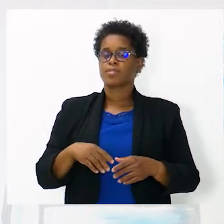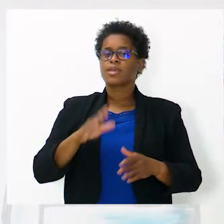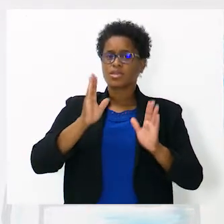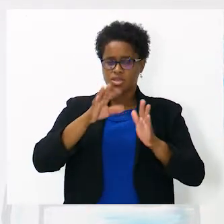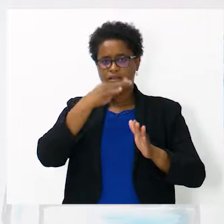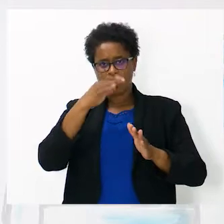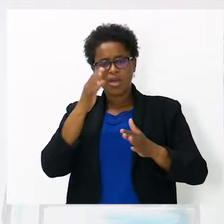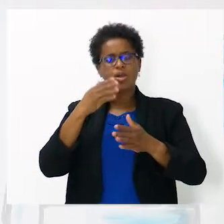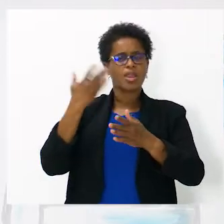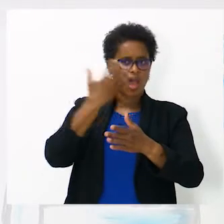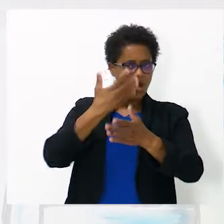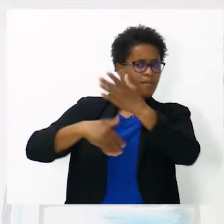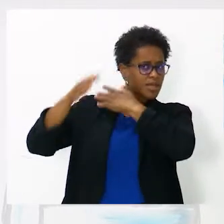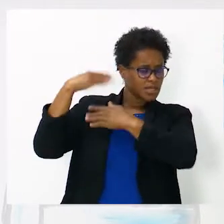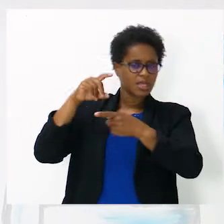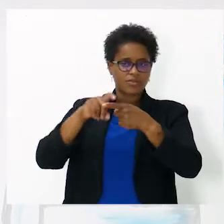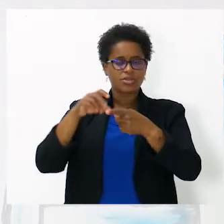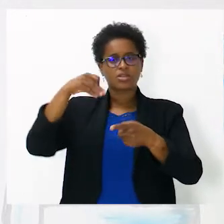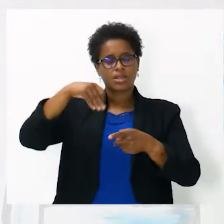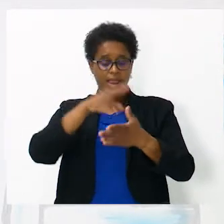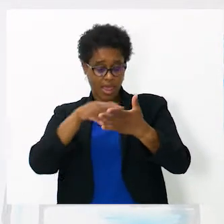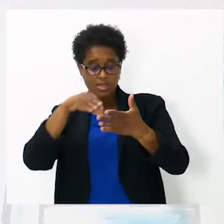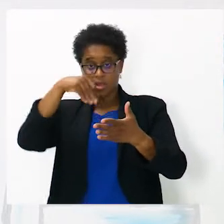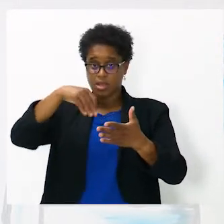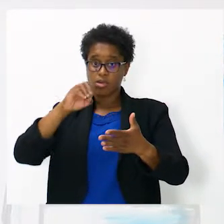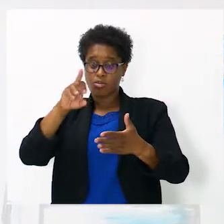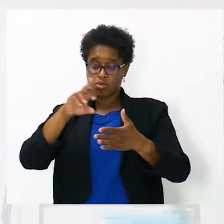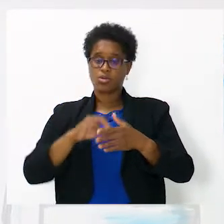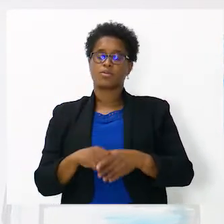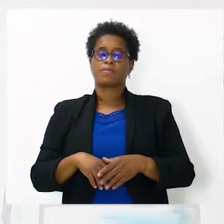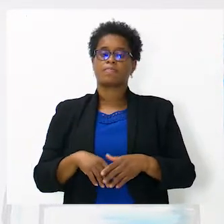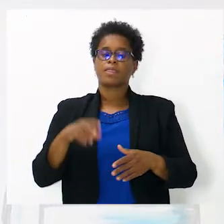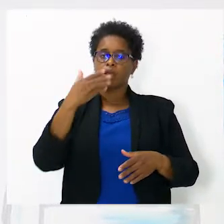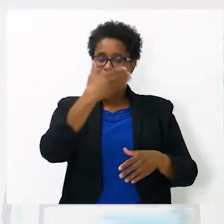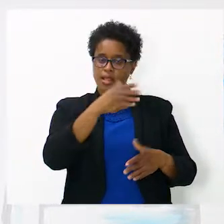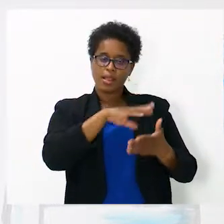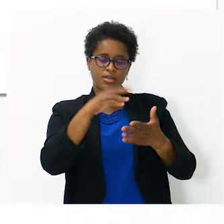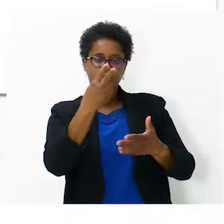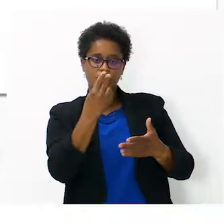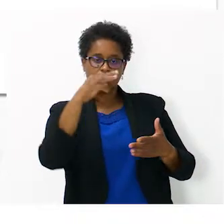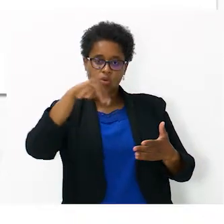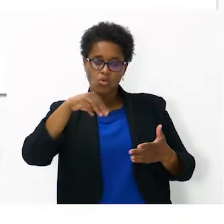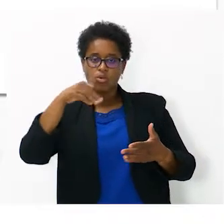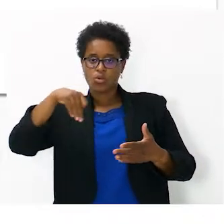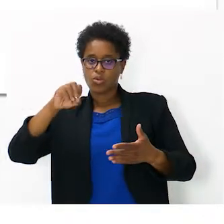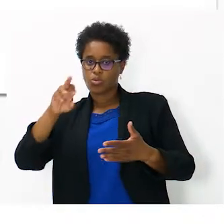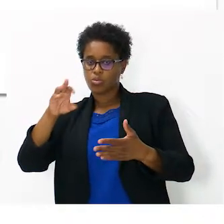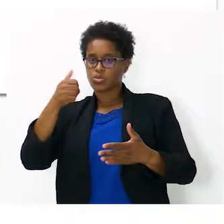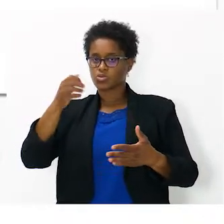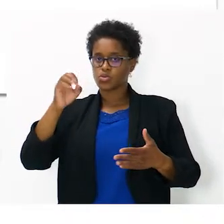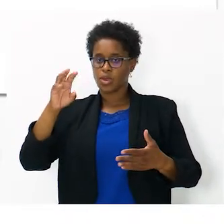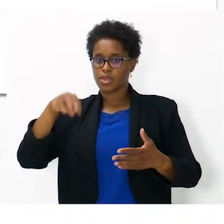aula anterior que a divisão lê-se por. Então, lê-se 1 por 50.000. Significa que